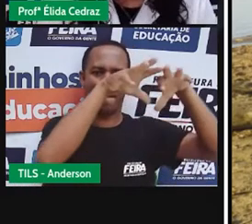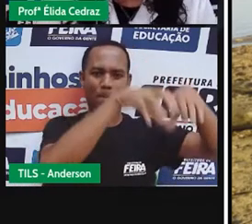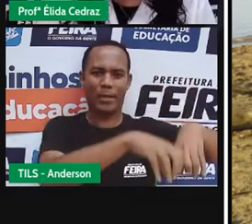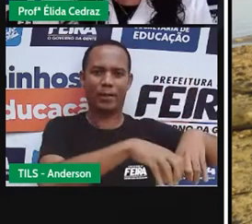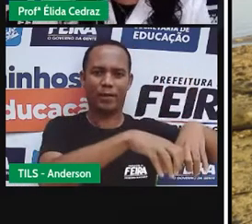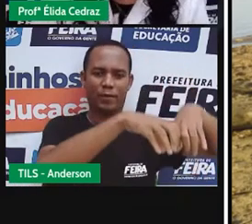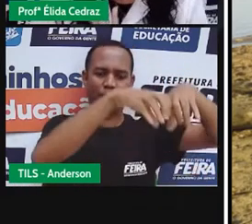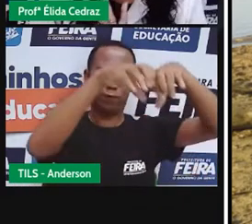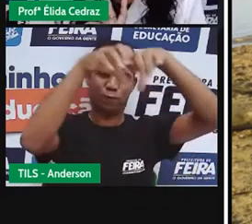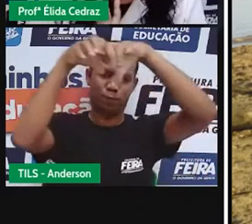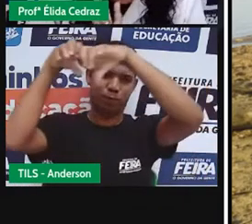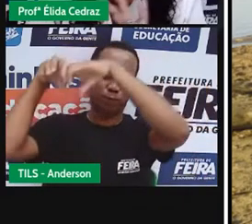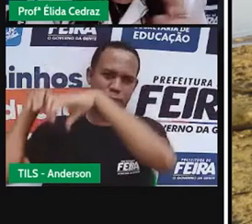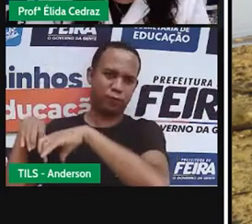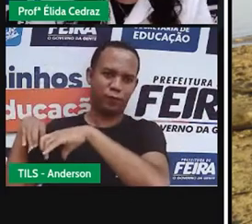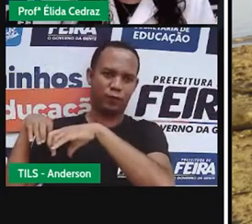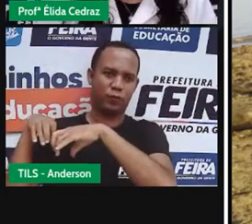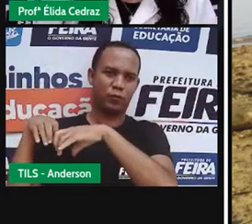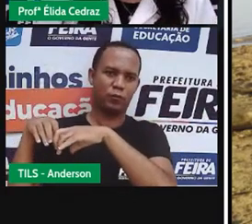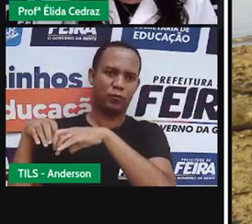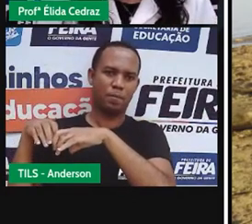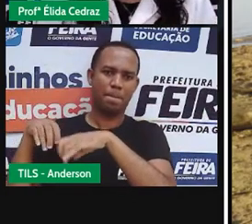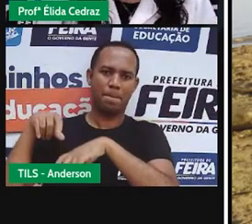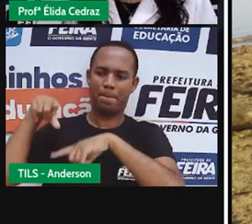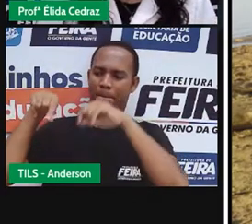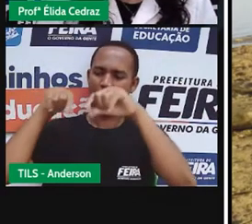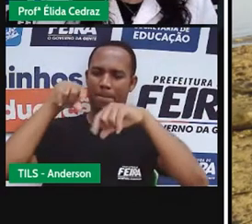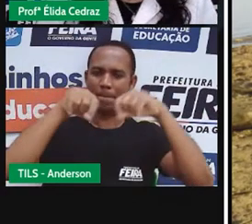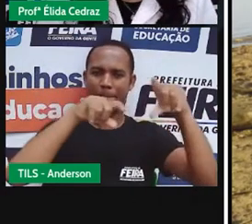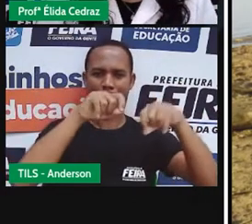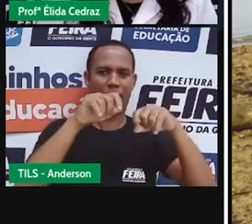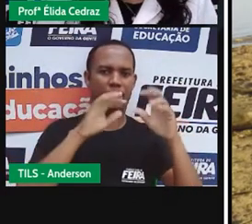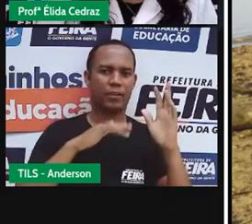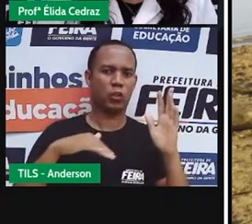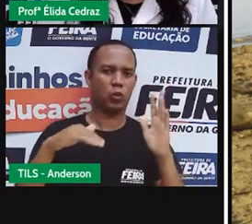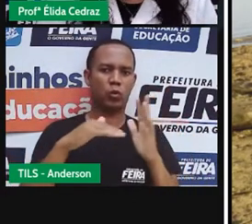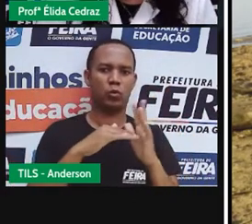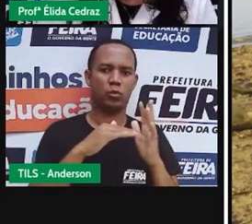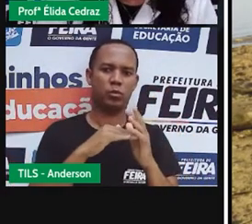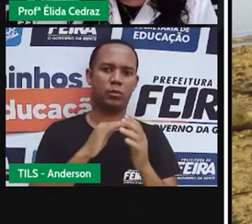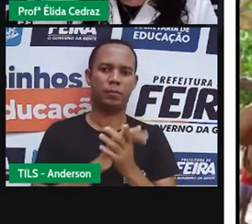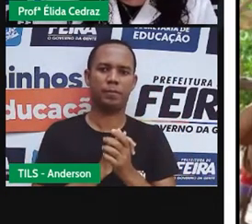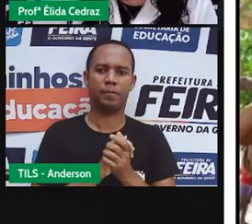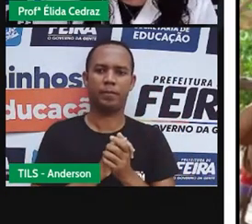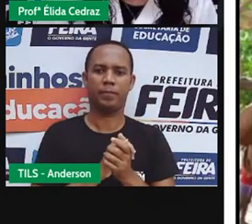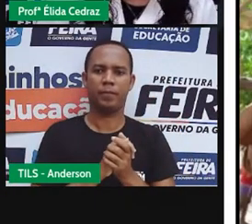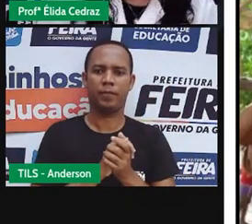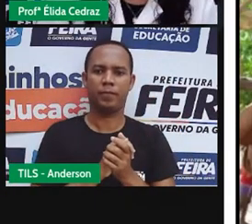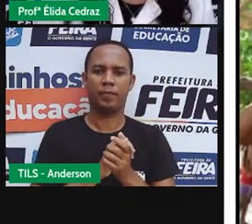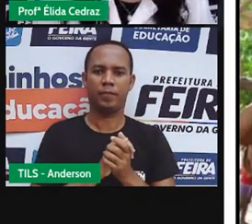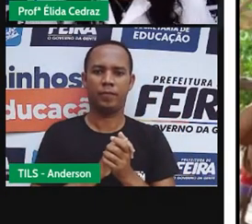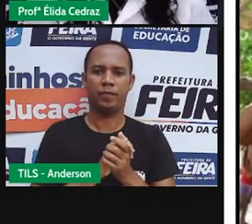ninho, até que ele tenha pego todos os passarinhos que estão soltos no ar.